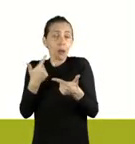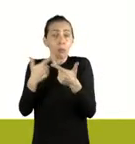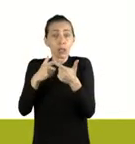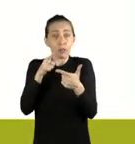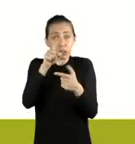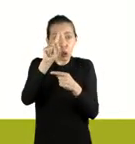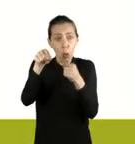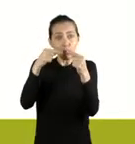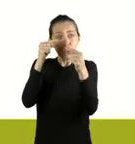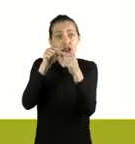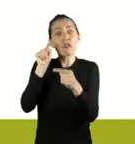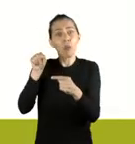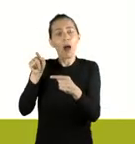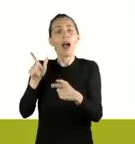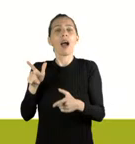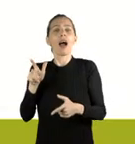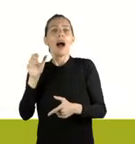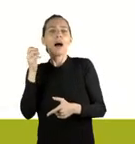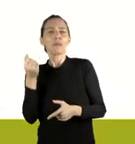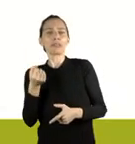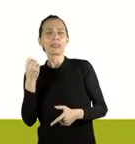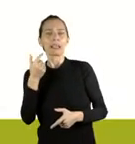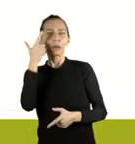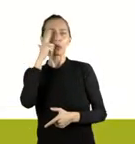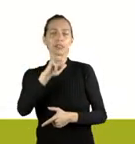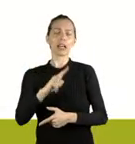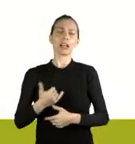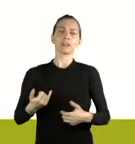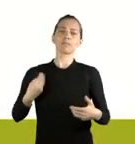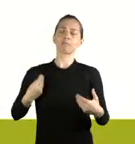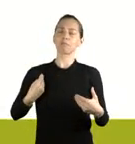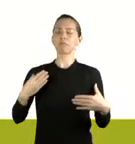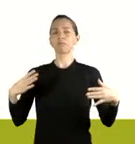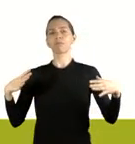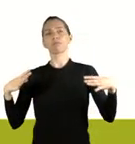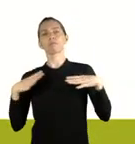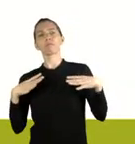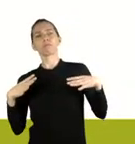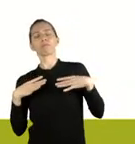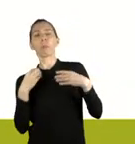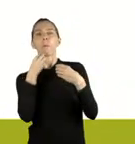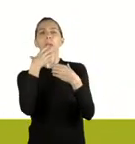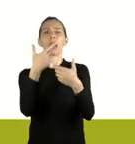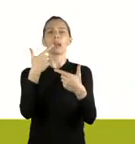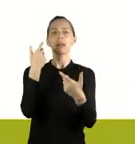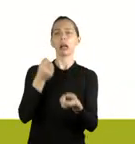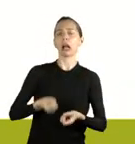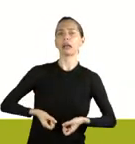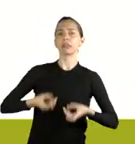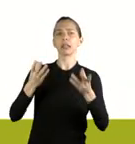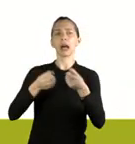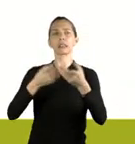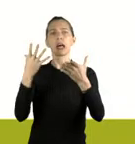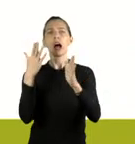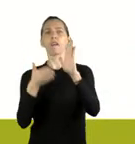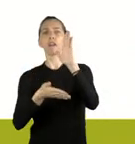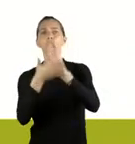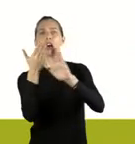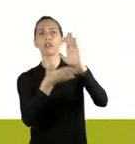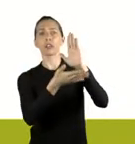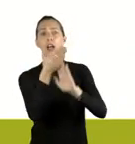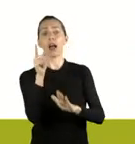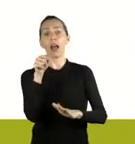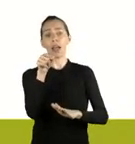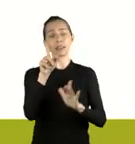todo esse patrimônio para você chegar na terceira idade e gastá-lo. Tá? Então, isso seria o ciclo